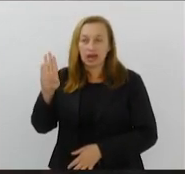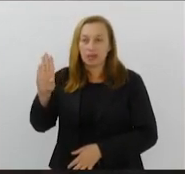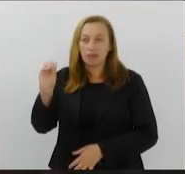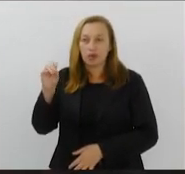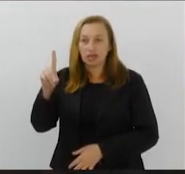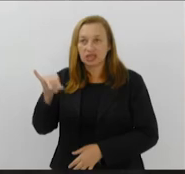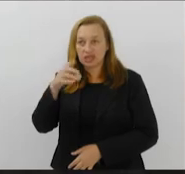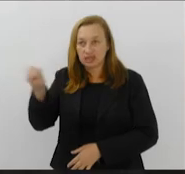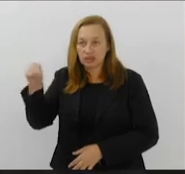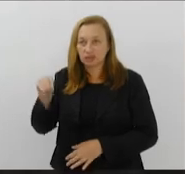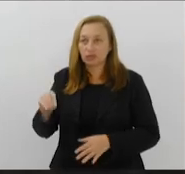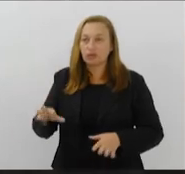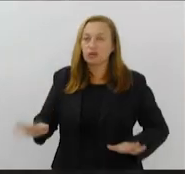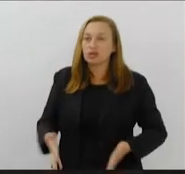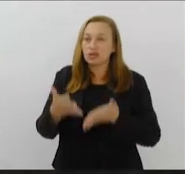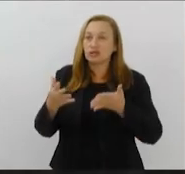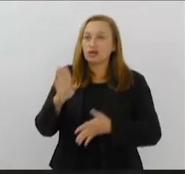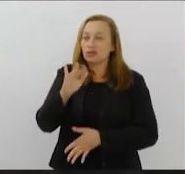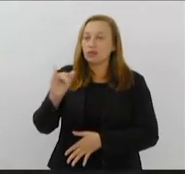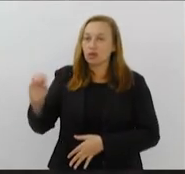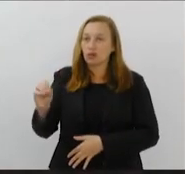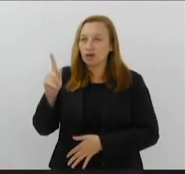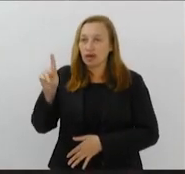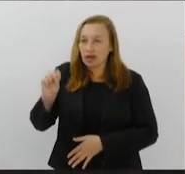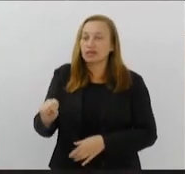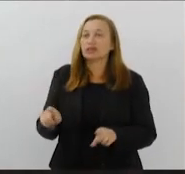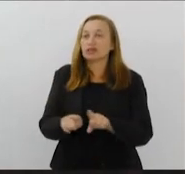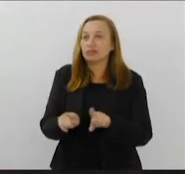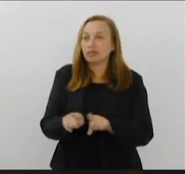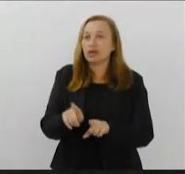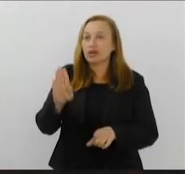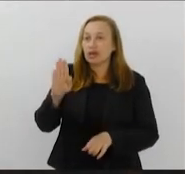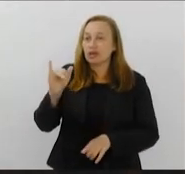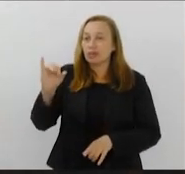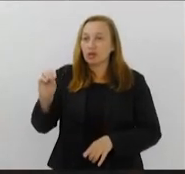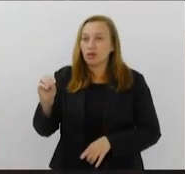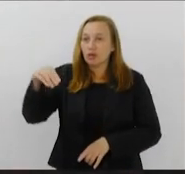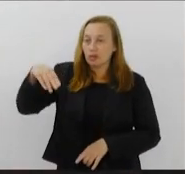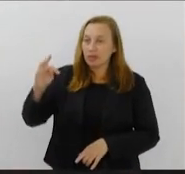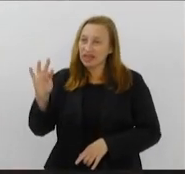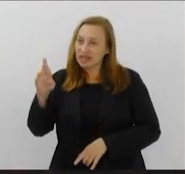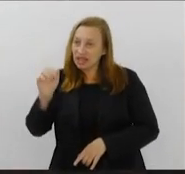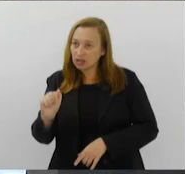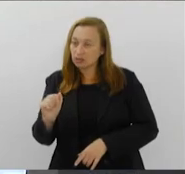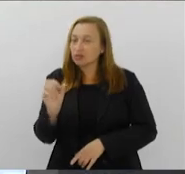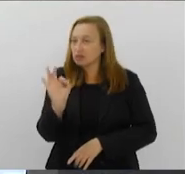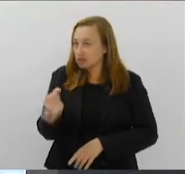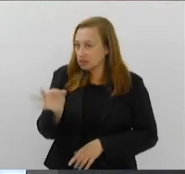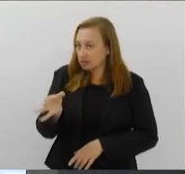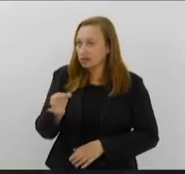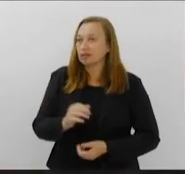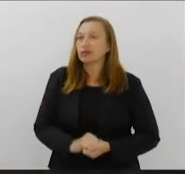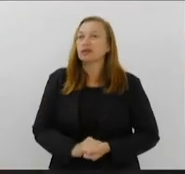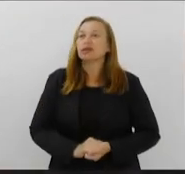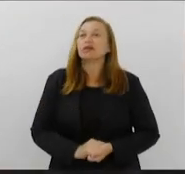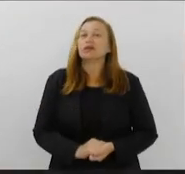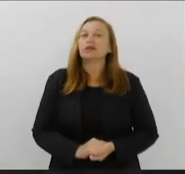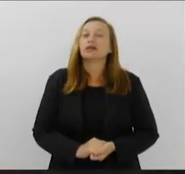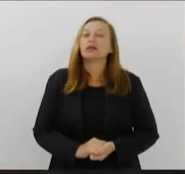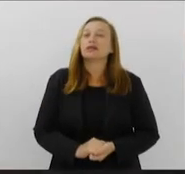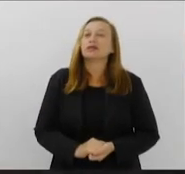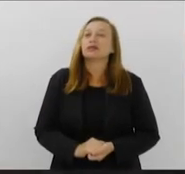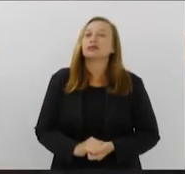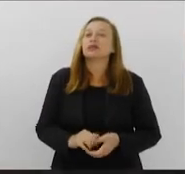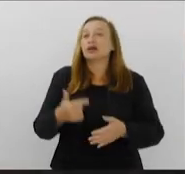biogás e ao biometano na transição energética. Sim, perfeito. Também se a